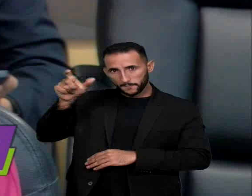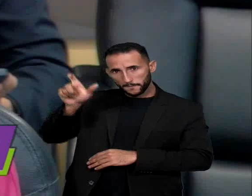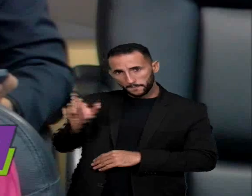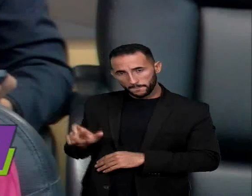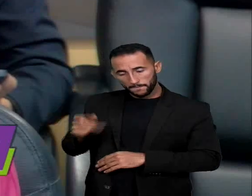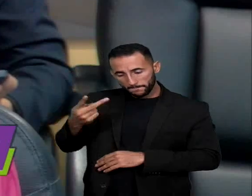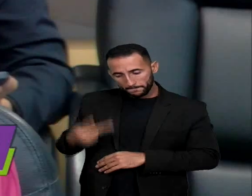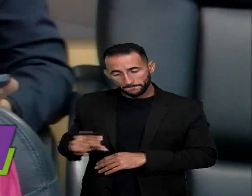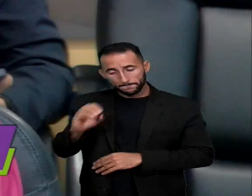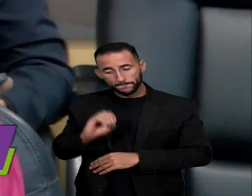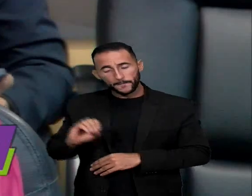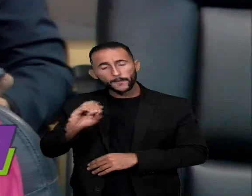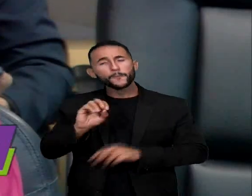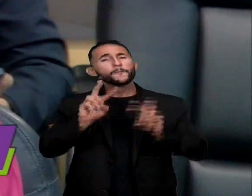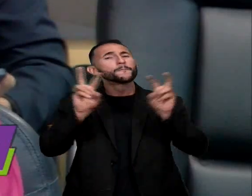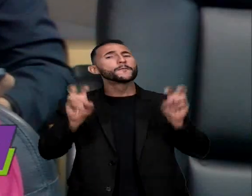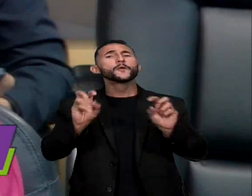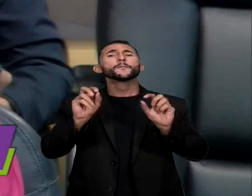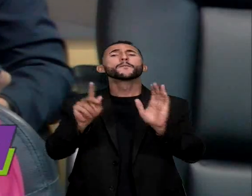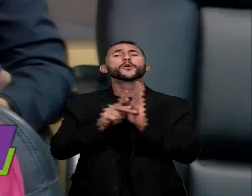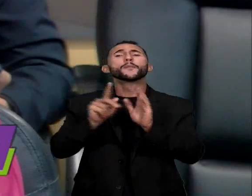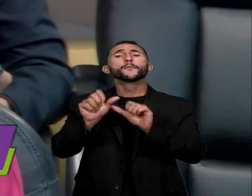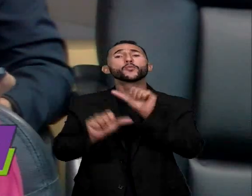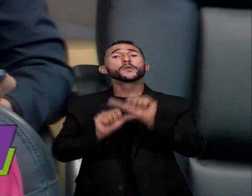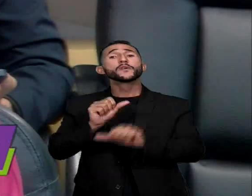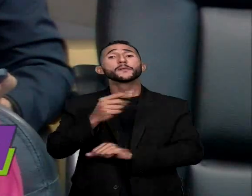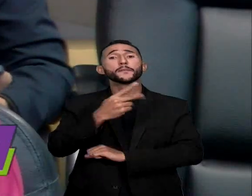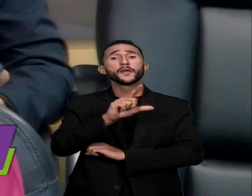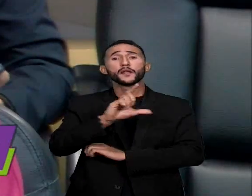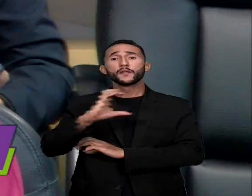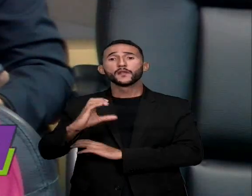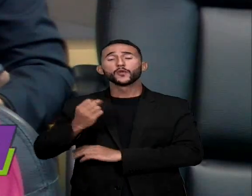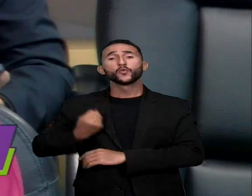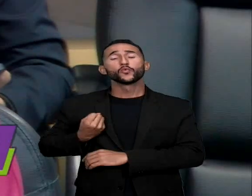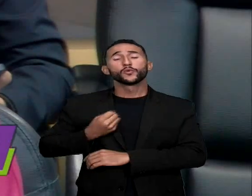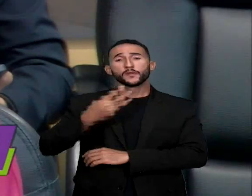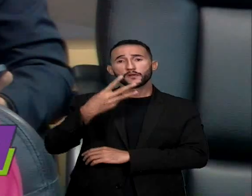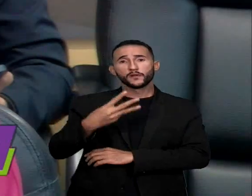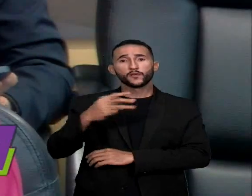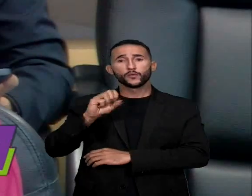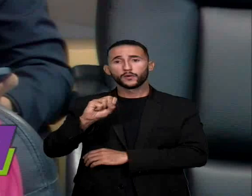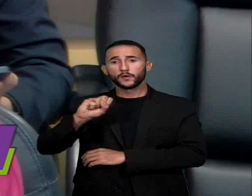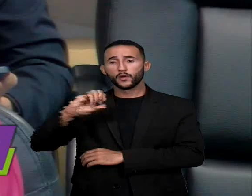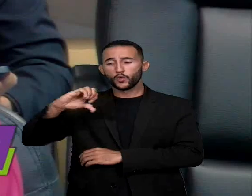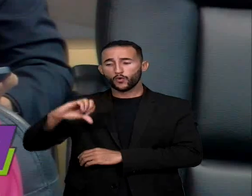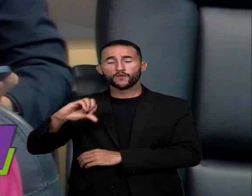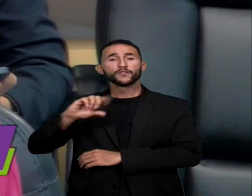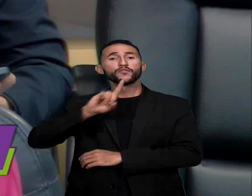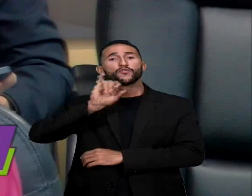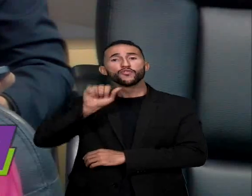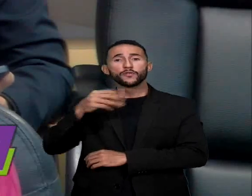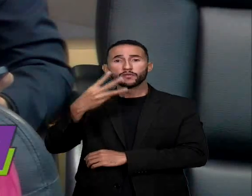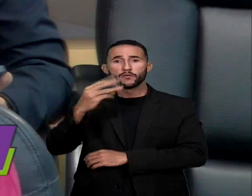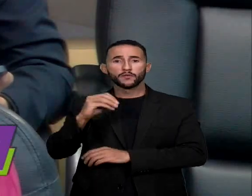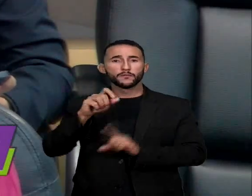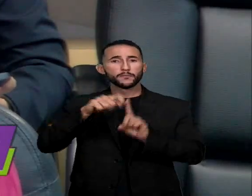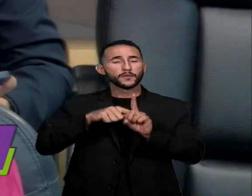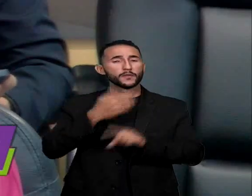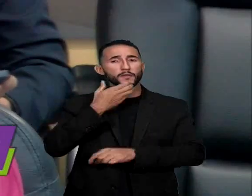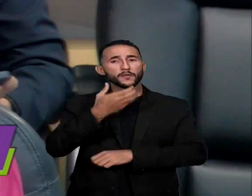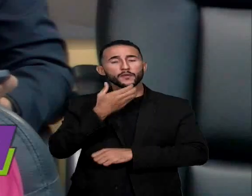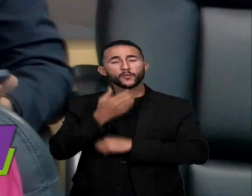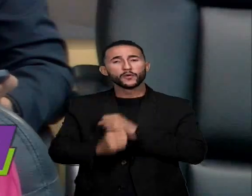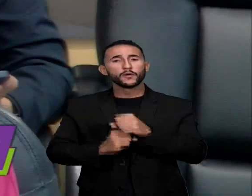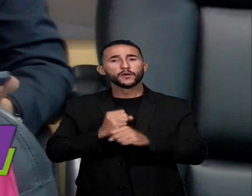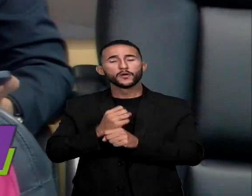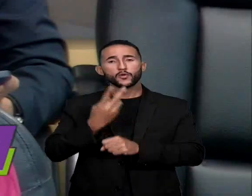dispõe sobre a alteração de lei complementar número 389 de 30 de dezembro de 2020